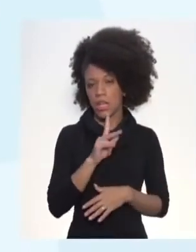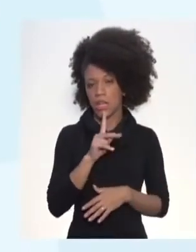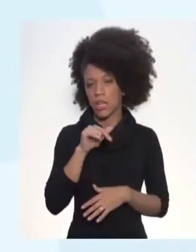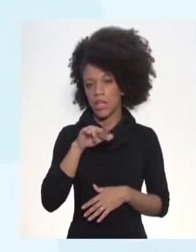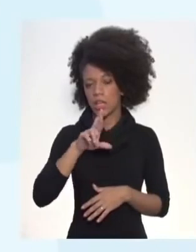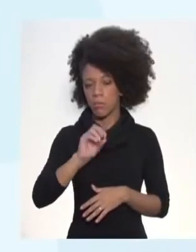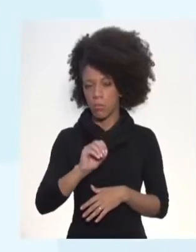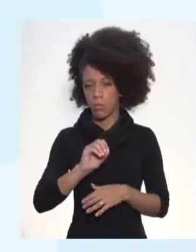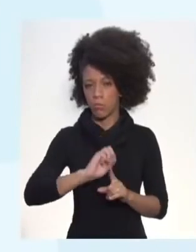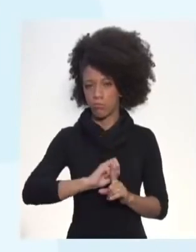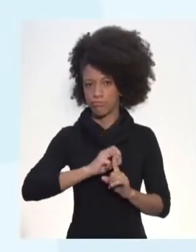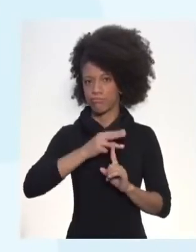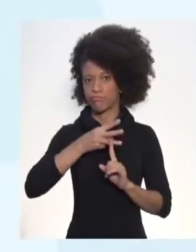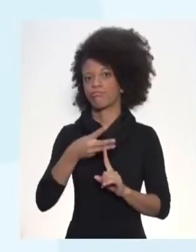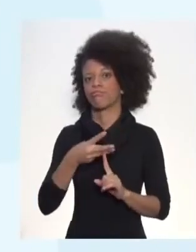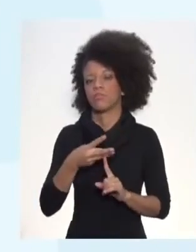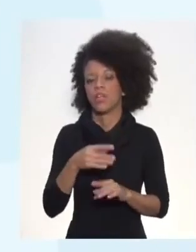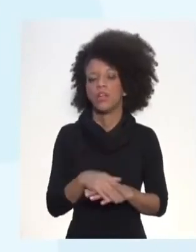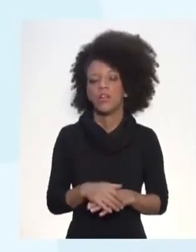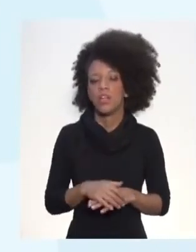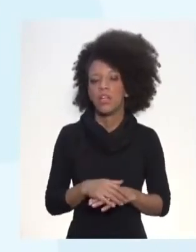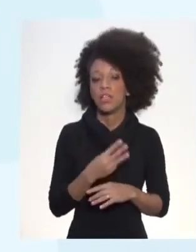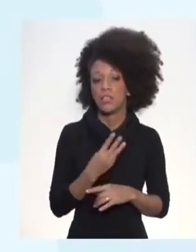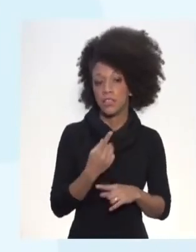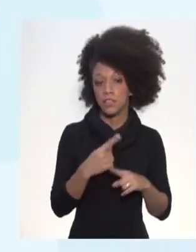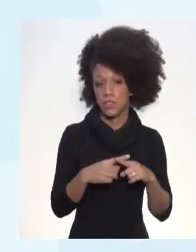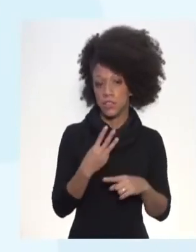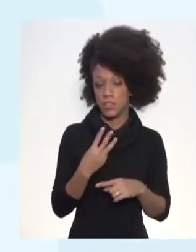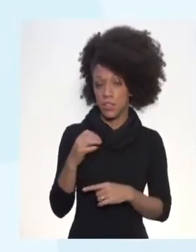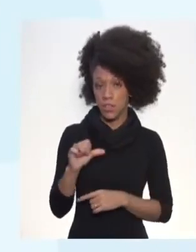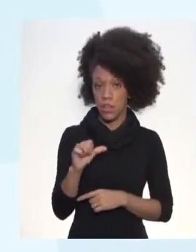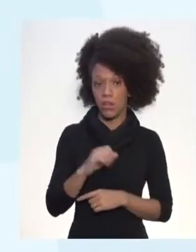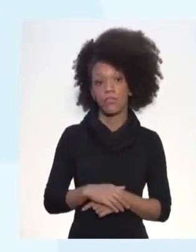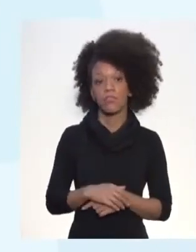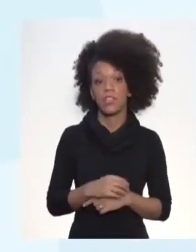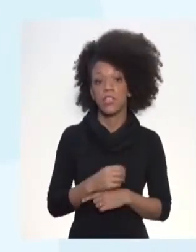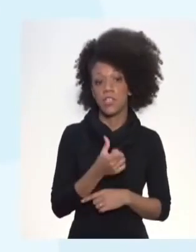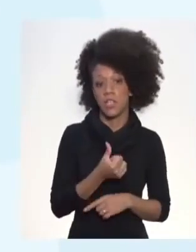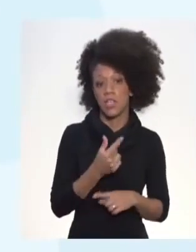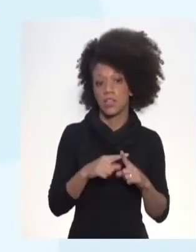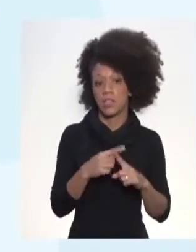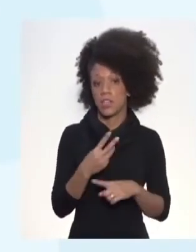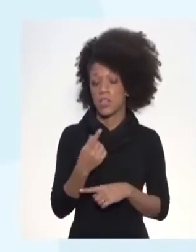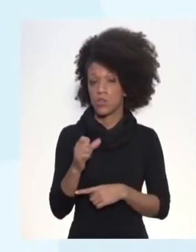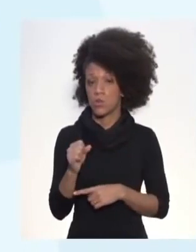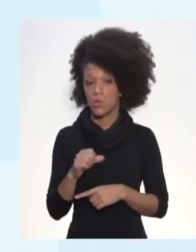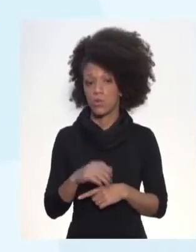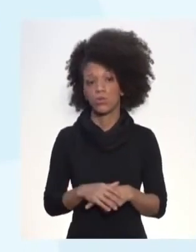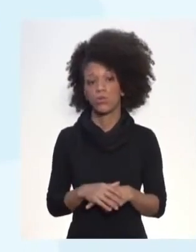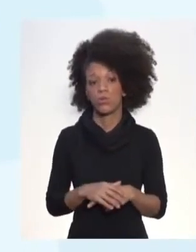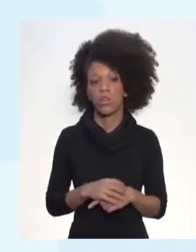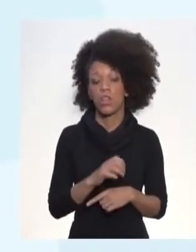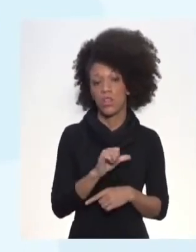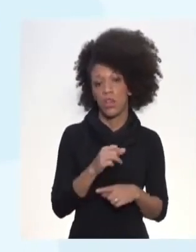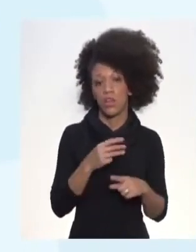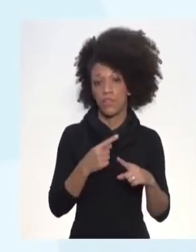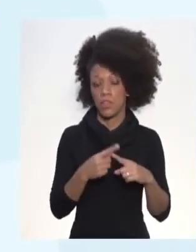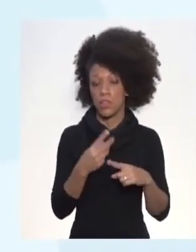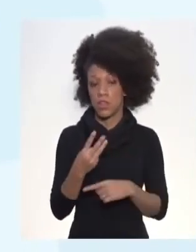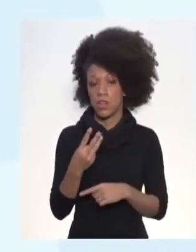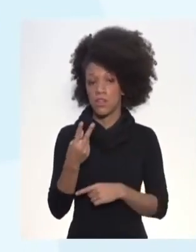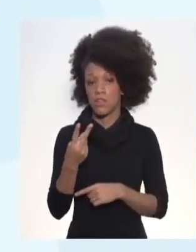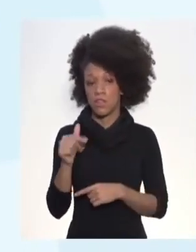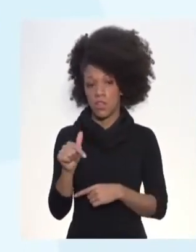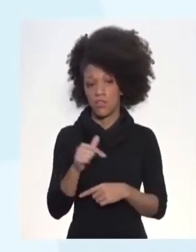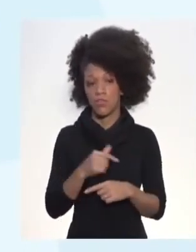Sim. bem indicou nas respostas. 3 vezes 3 temos o 9, 6 vezes 3 o 18, 9 vezes 3, 27,